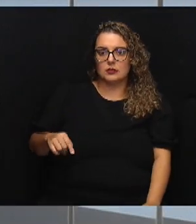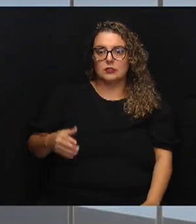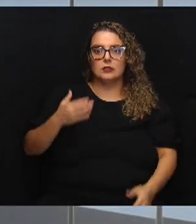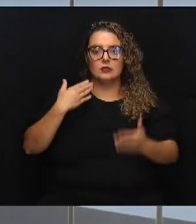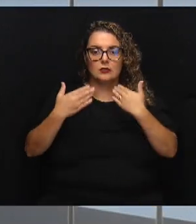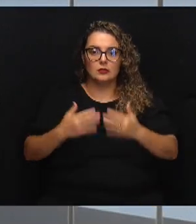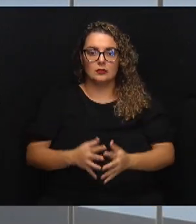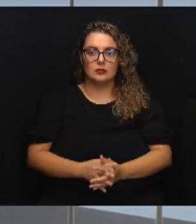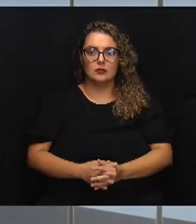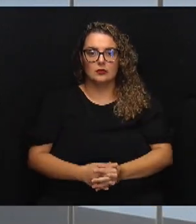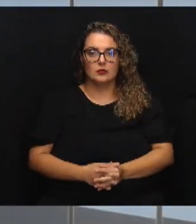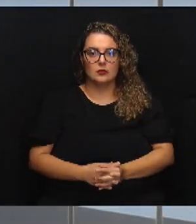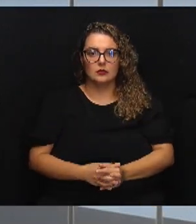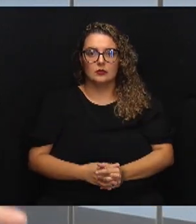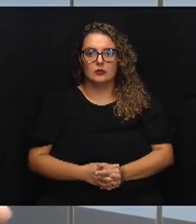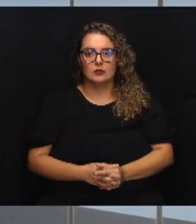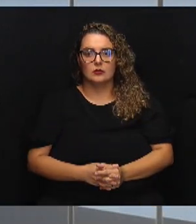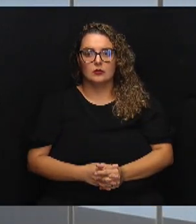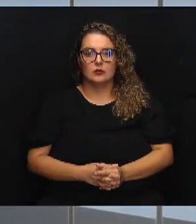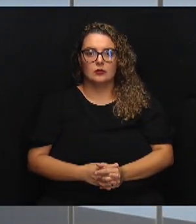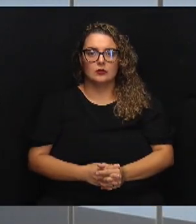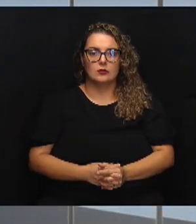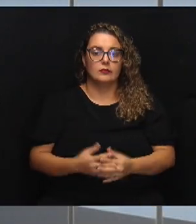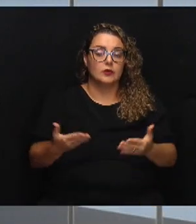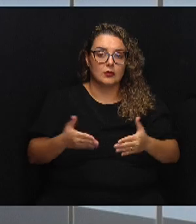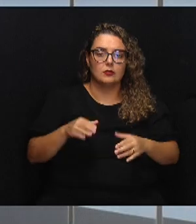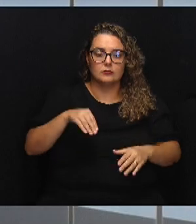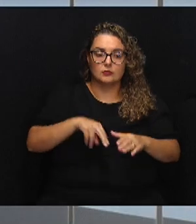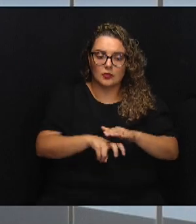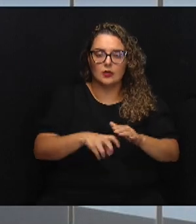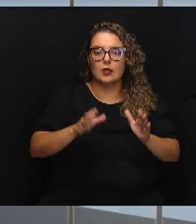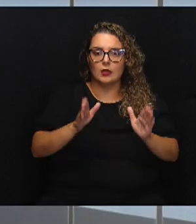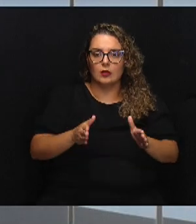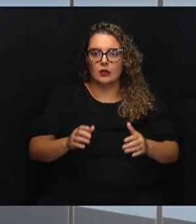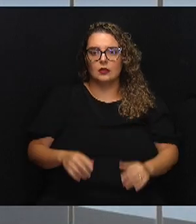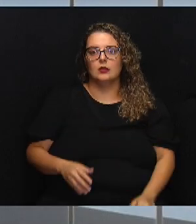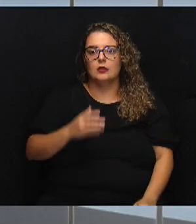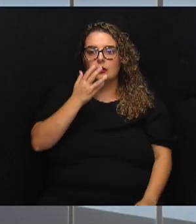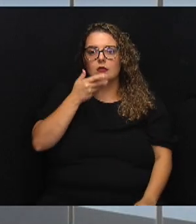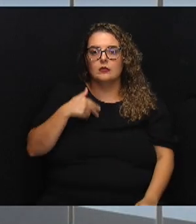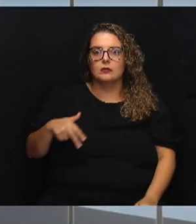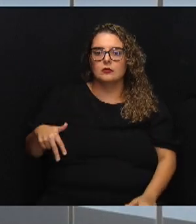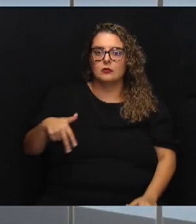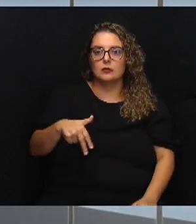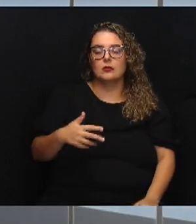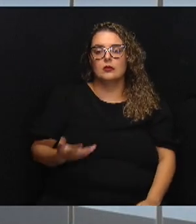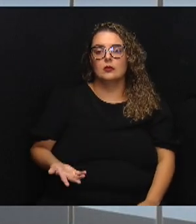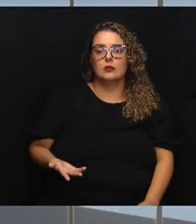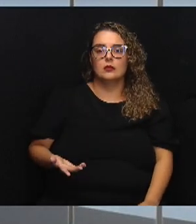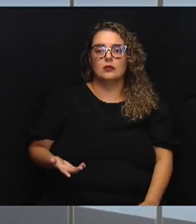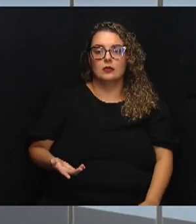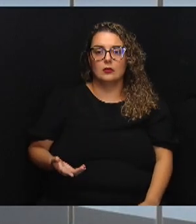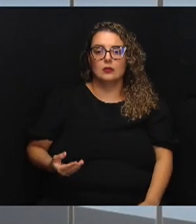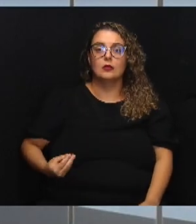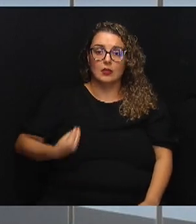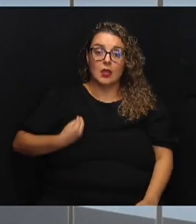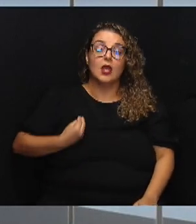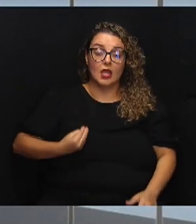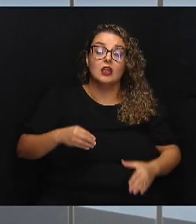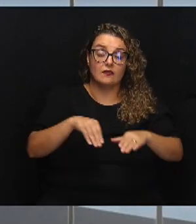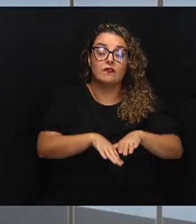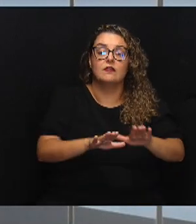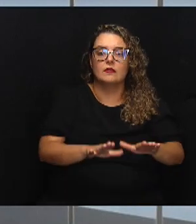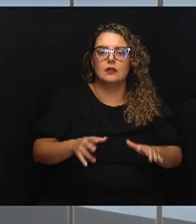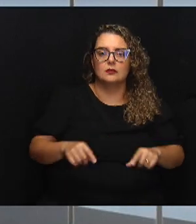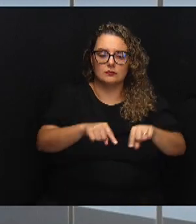e essas pessoas sempre falam, não, coloquei agora. E a criança chegava para nós e falava assim, não, ele vive preso. Então assim,